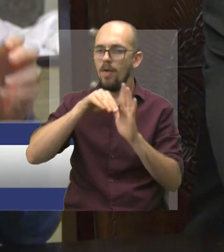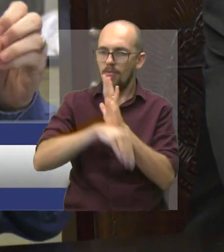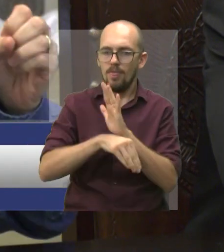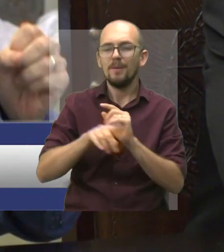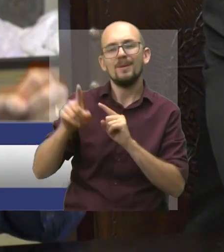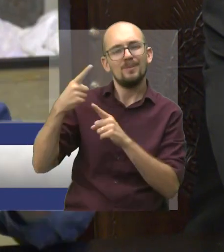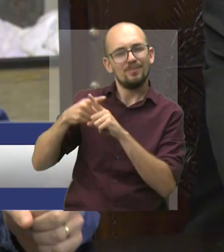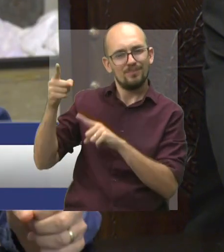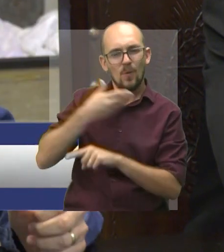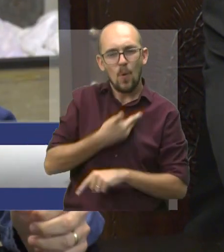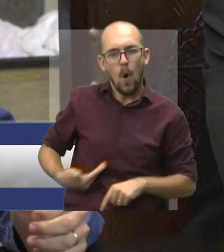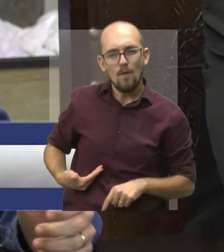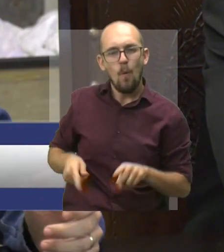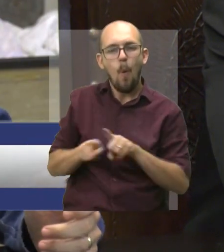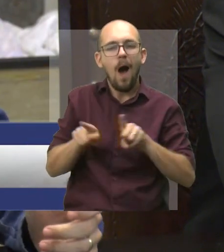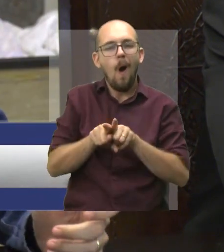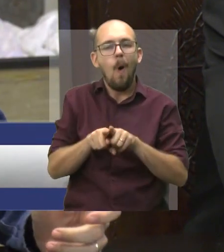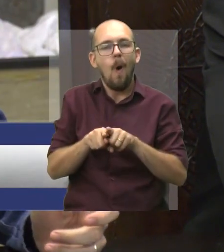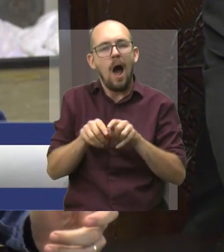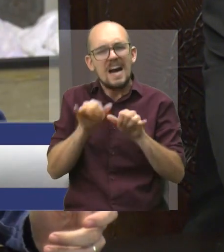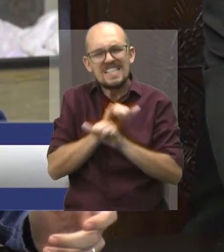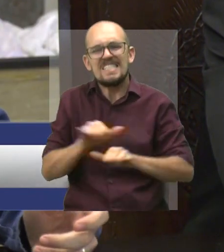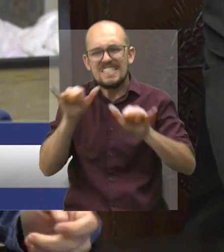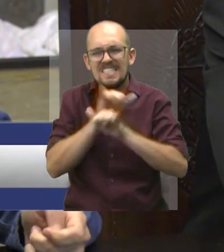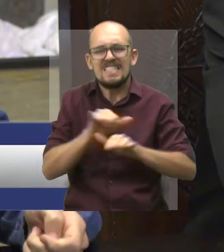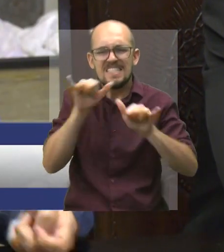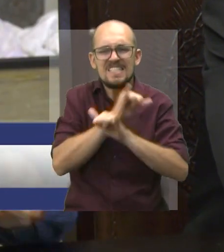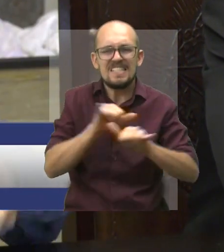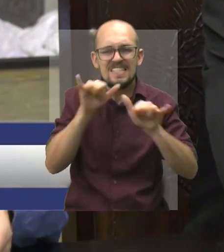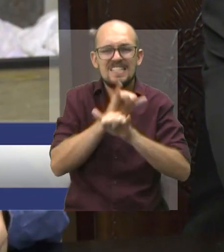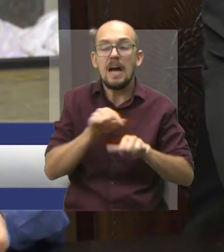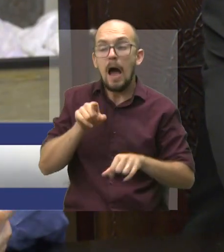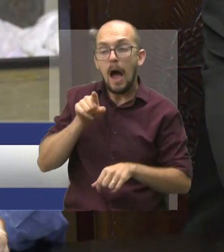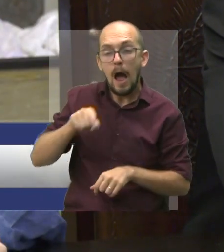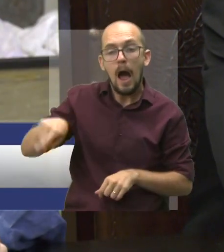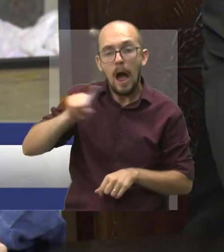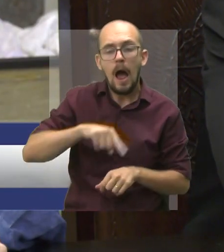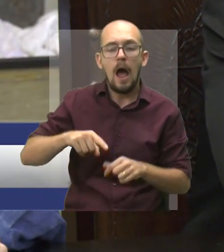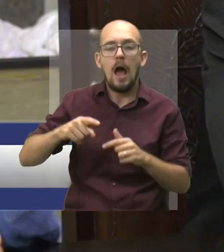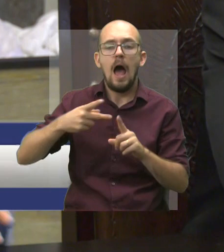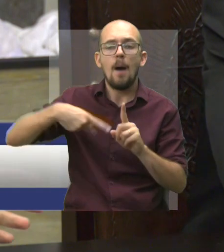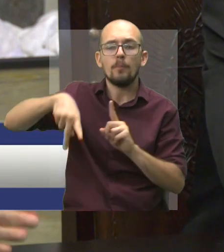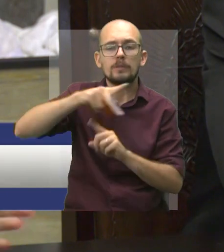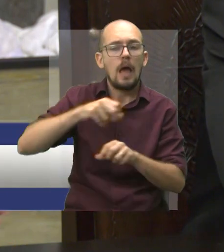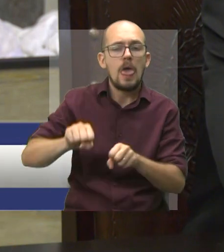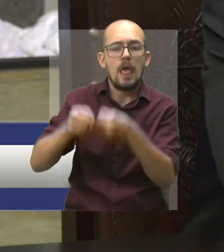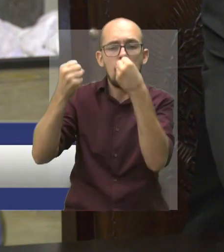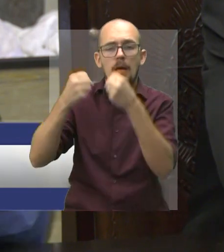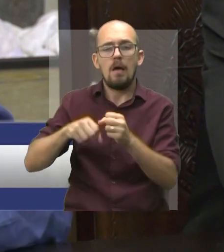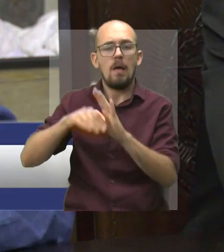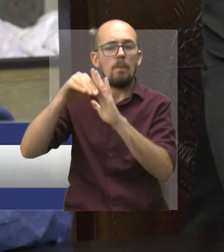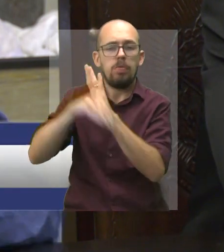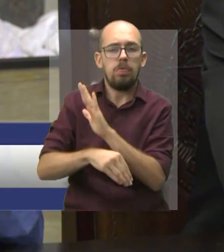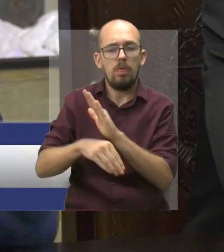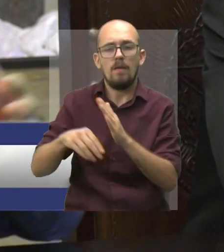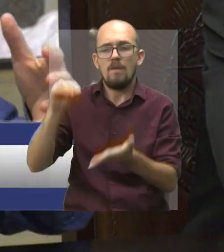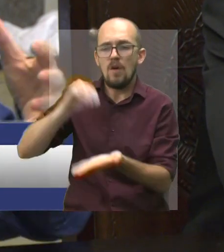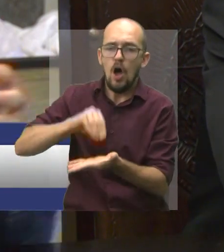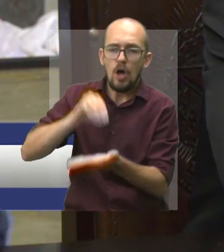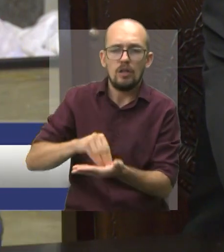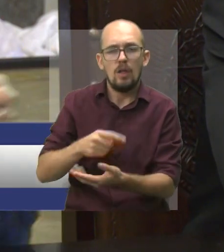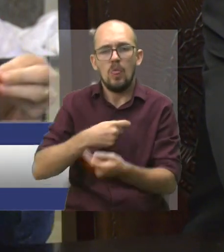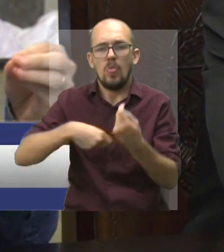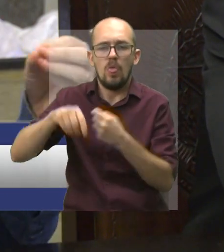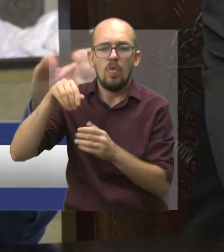informa, né, de uma maneira maçante, gastando dinheiro, que a Previdência é deficitária, enquanto que os números provam o contrário. Enfim,